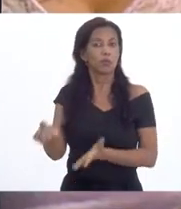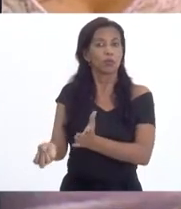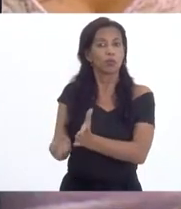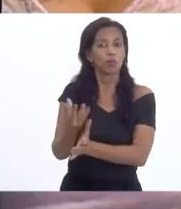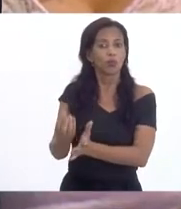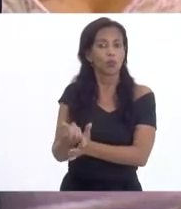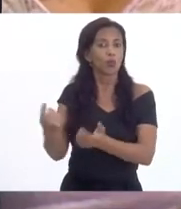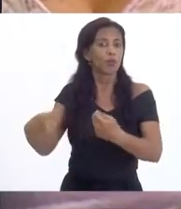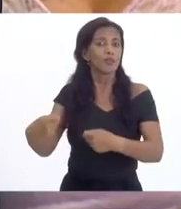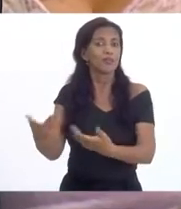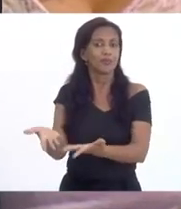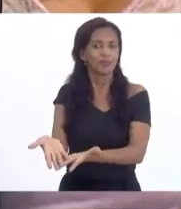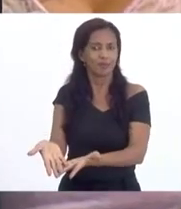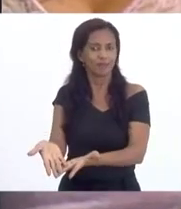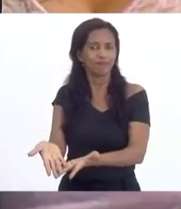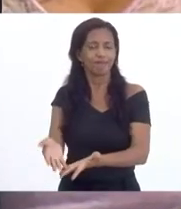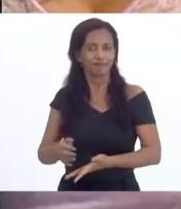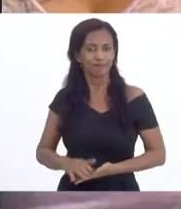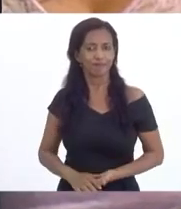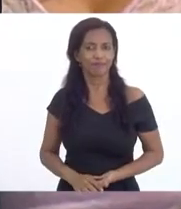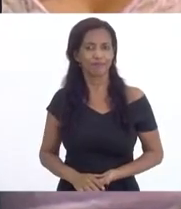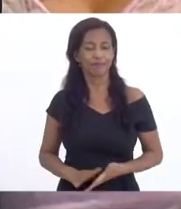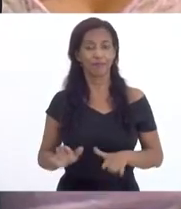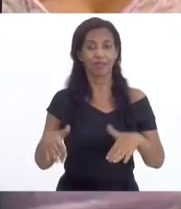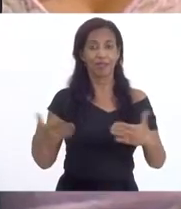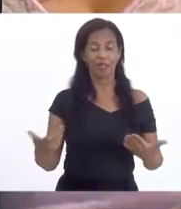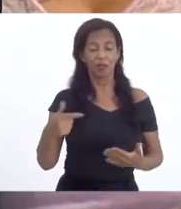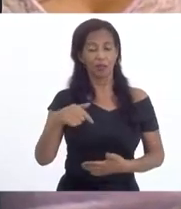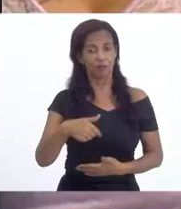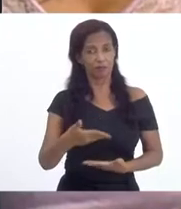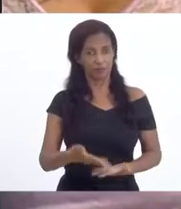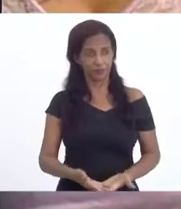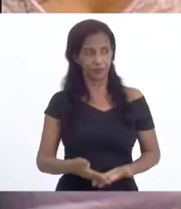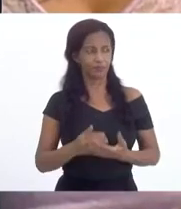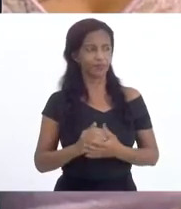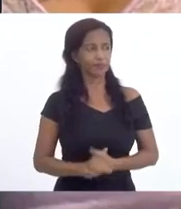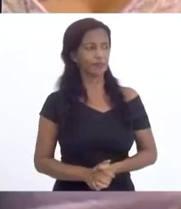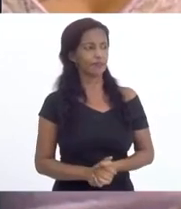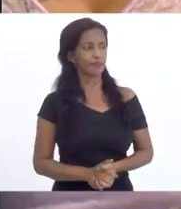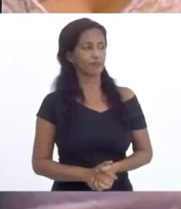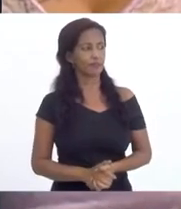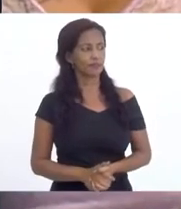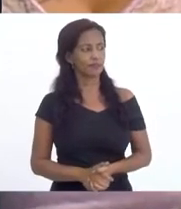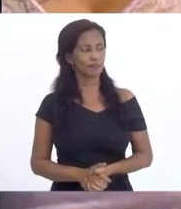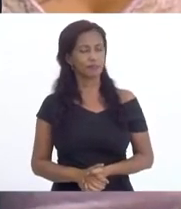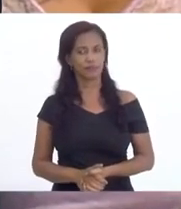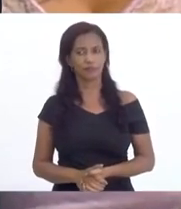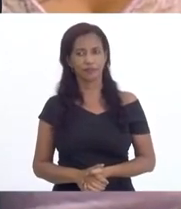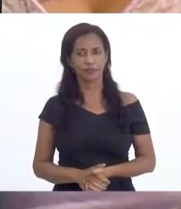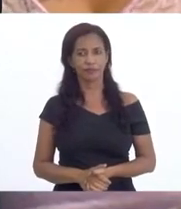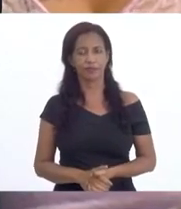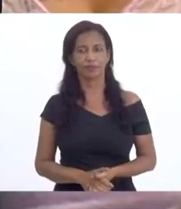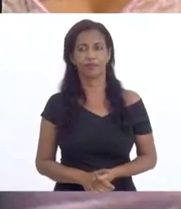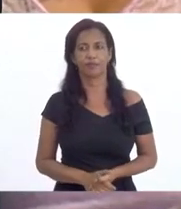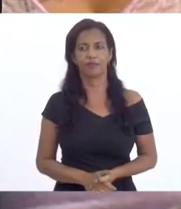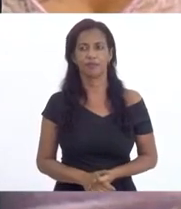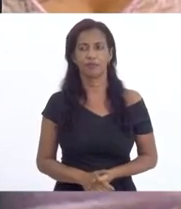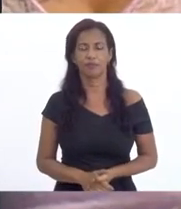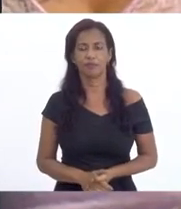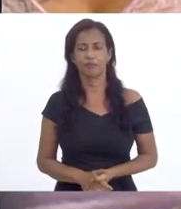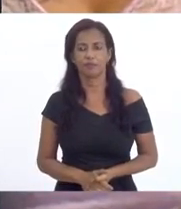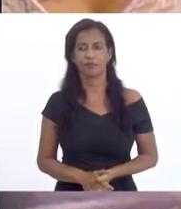produtores, o que eles tanto necessitam. Então, quero aqui dizer que